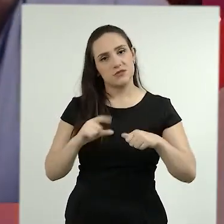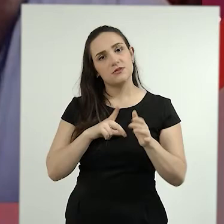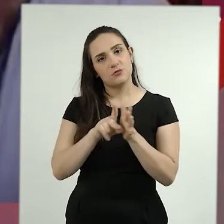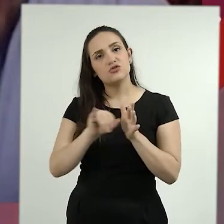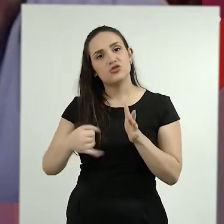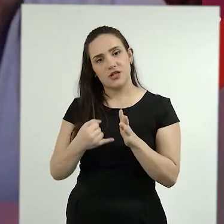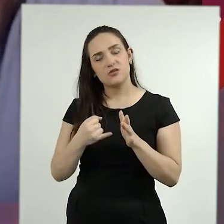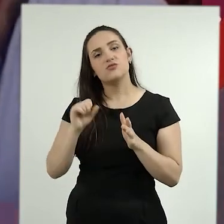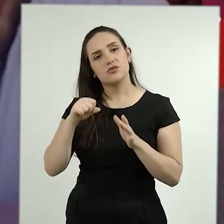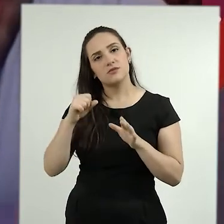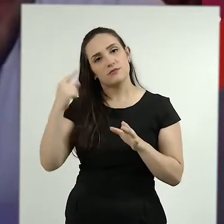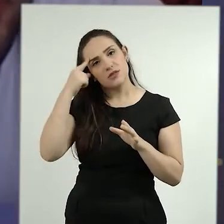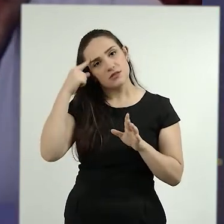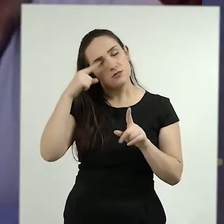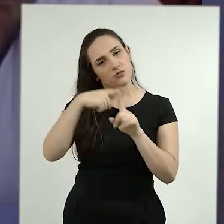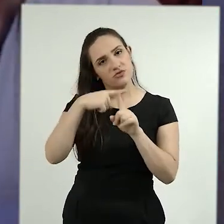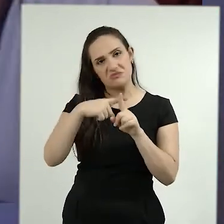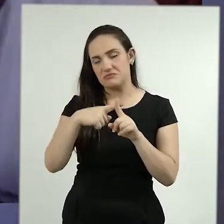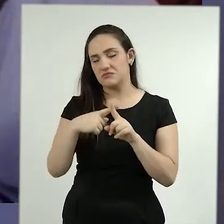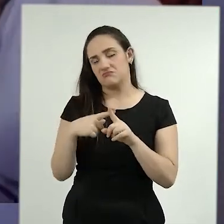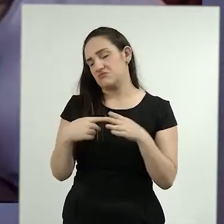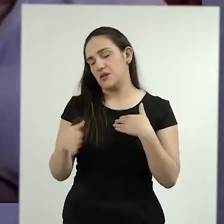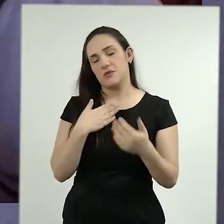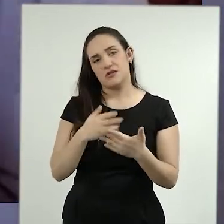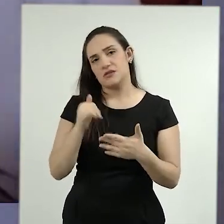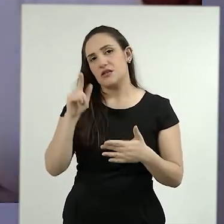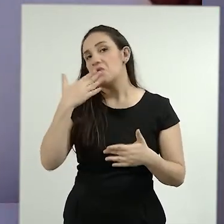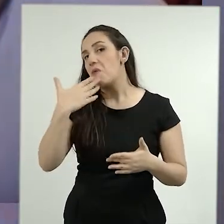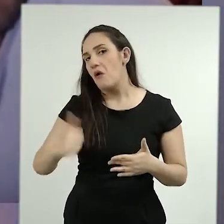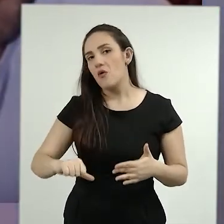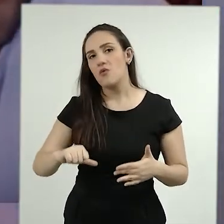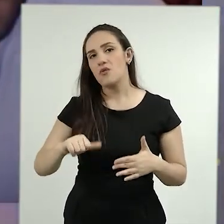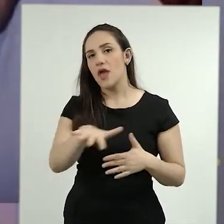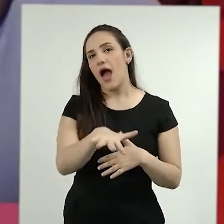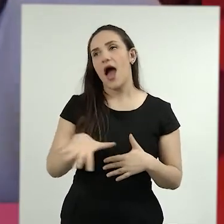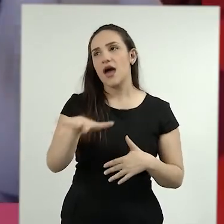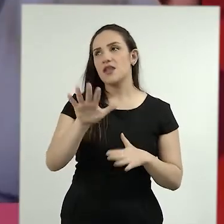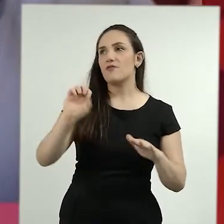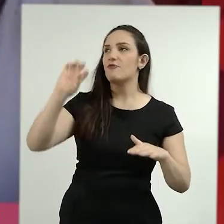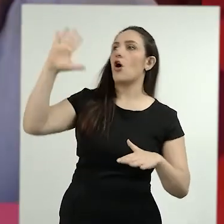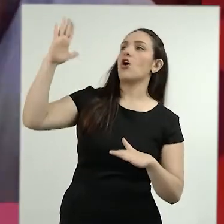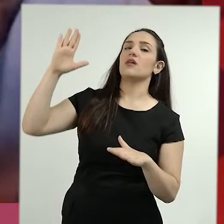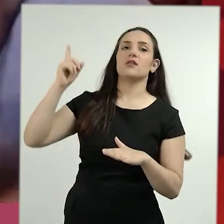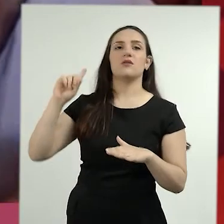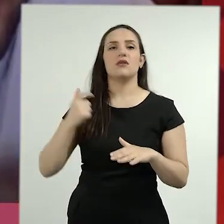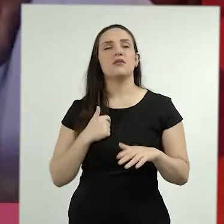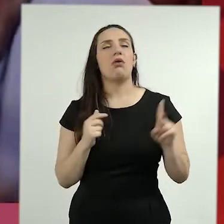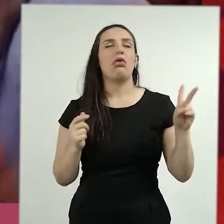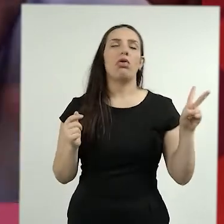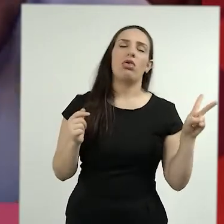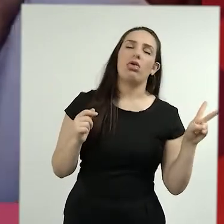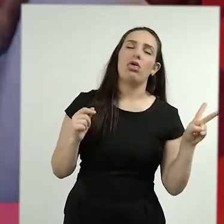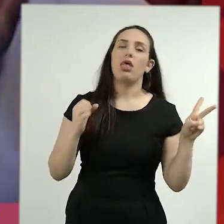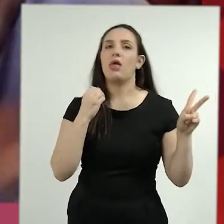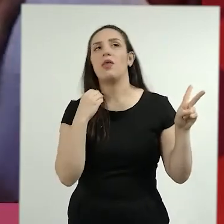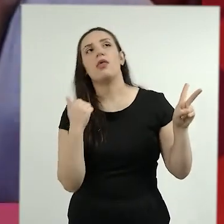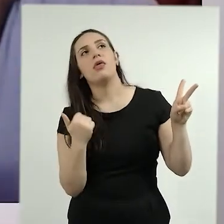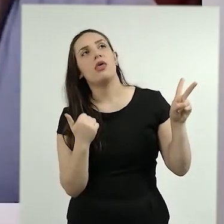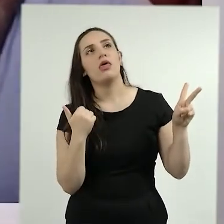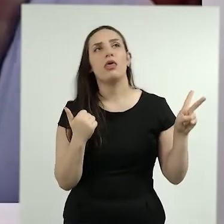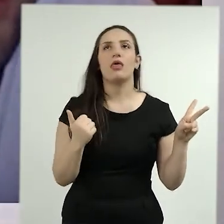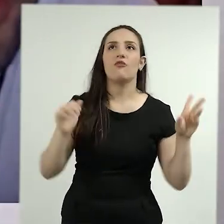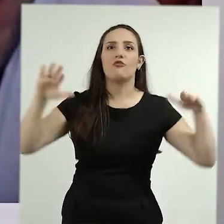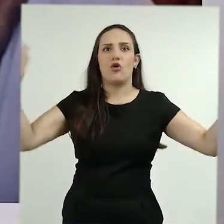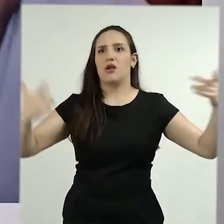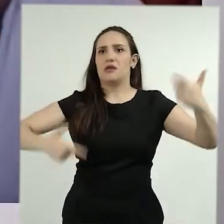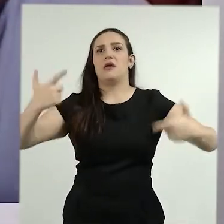gente sempre tem que pensar positivo, sempre independente, não que nós sejamos aquelas pessoas da paz e amor que vive sempre, oba,